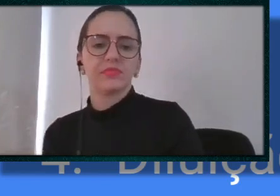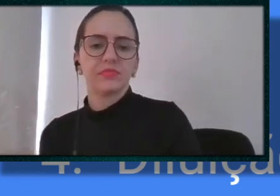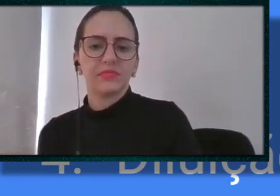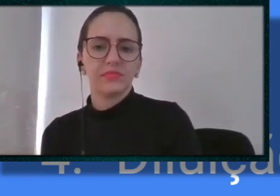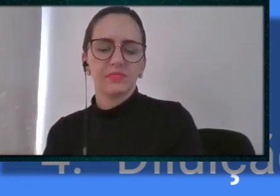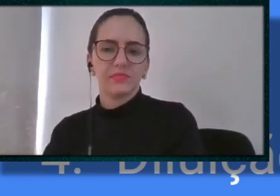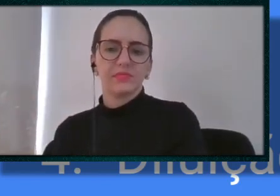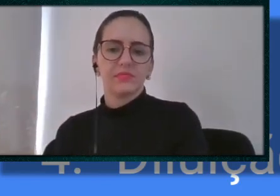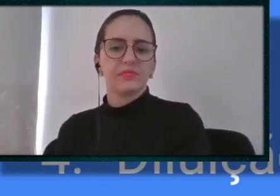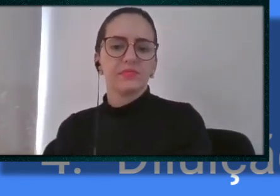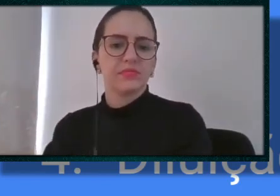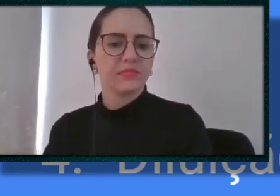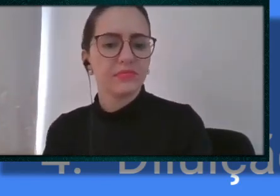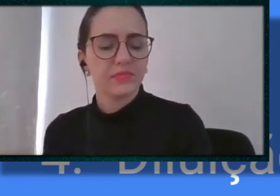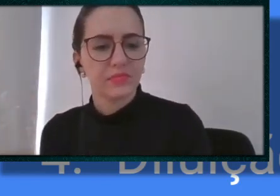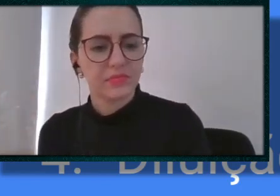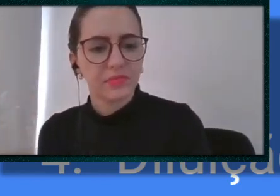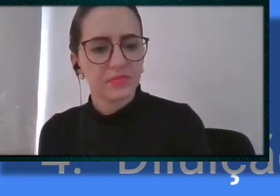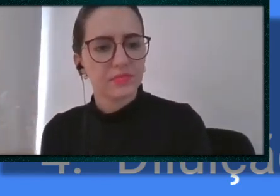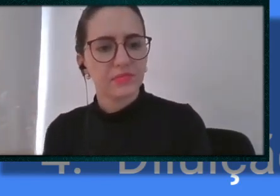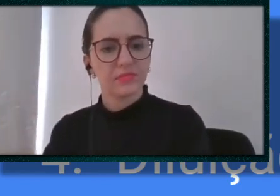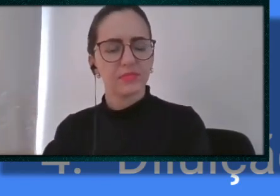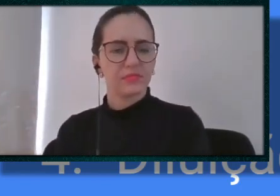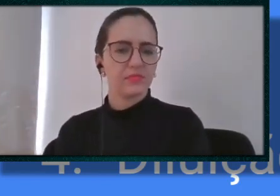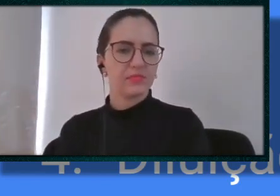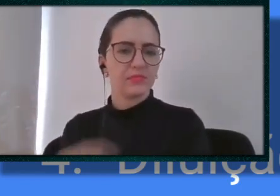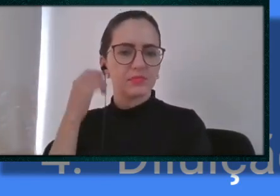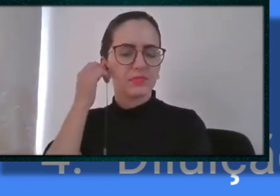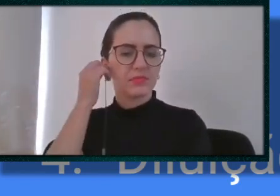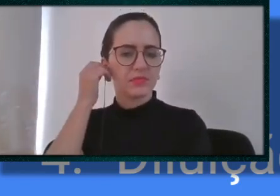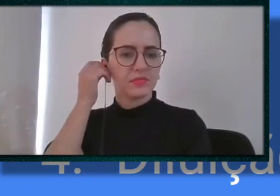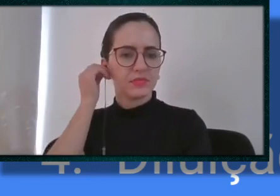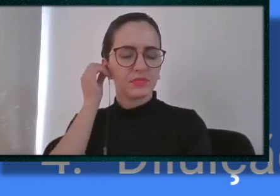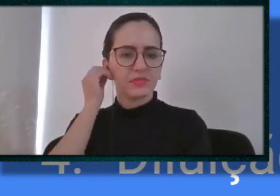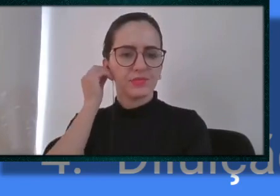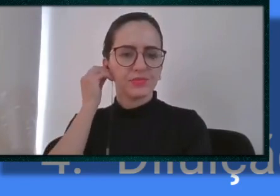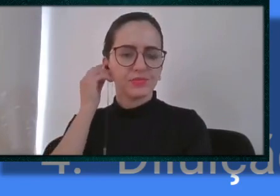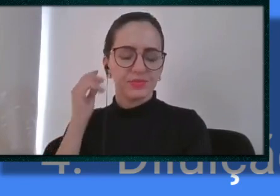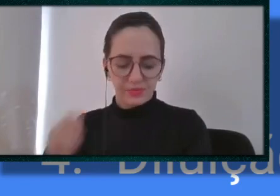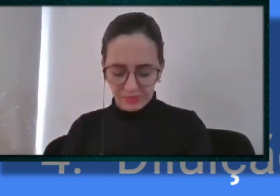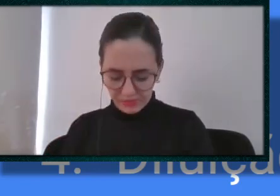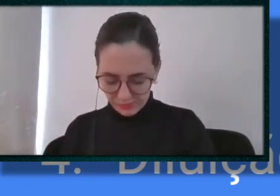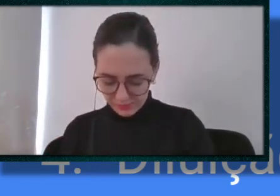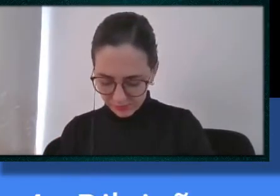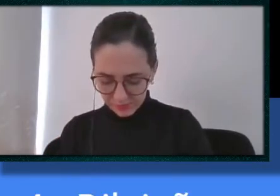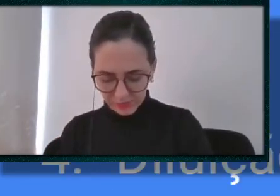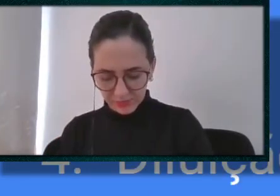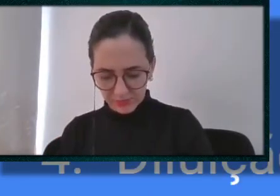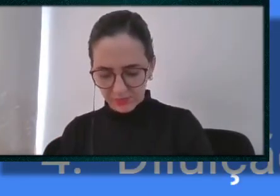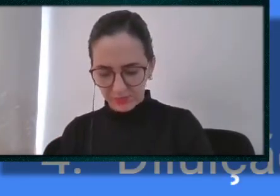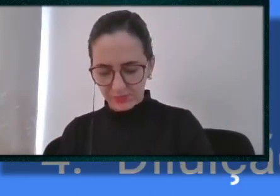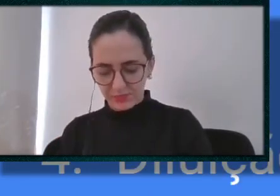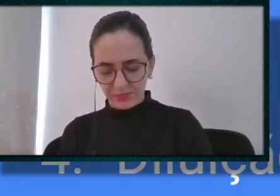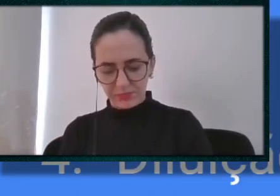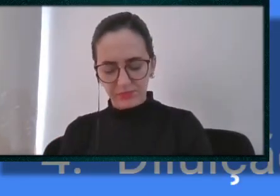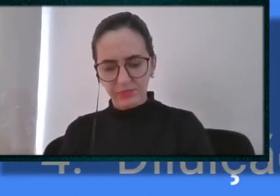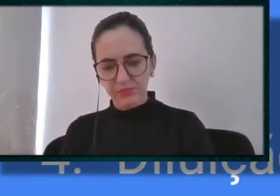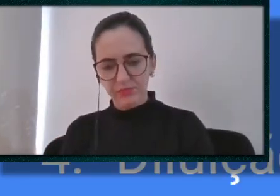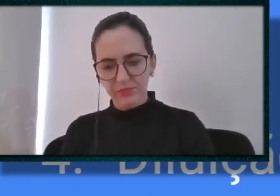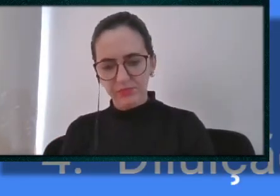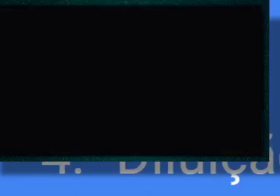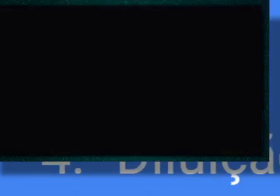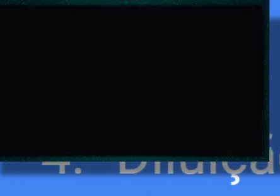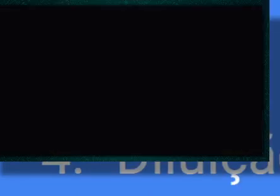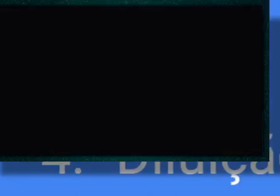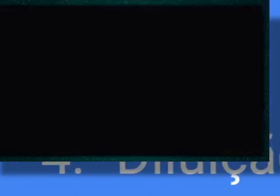certo? Pronto. Agora, eu vou trabalhar uma questão diferente com vocês. E aí, eu vou pegar